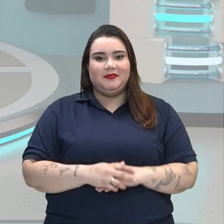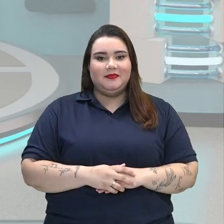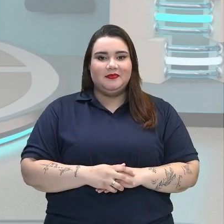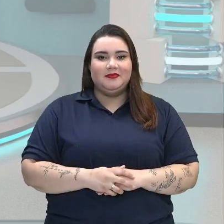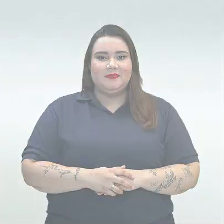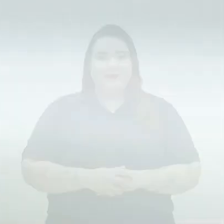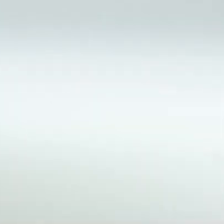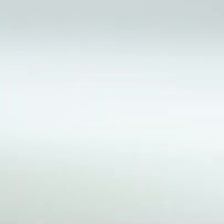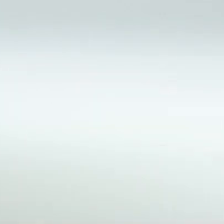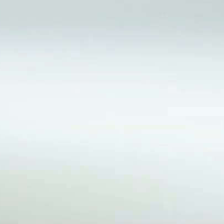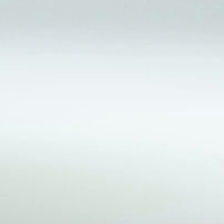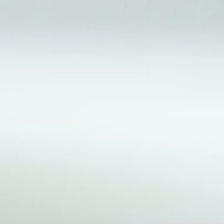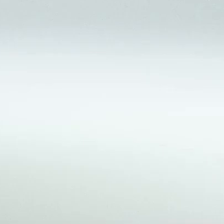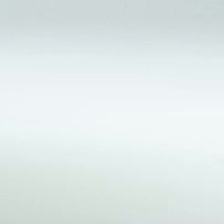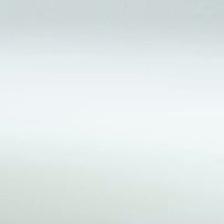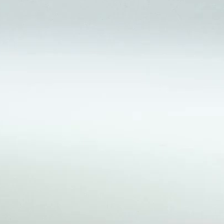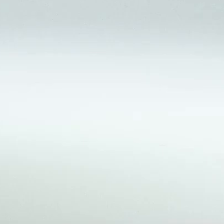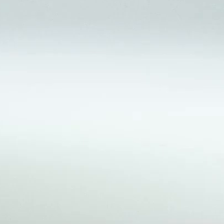ela.